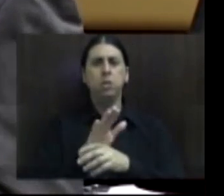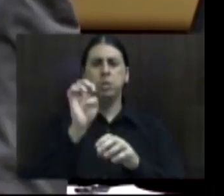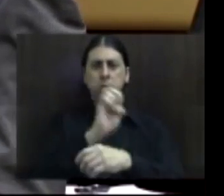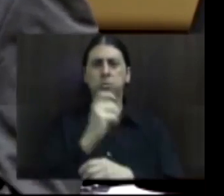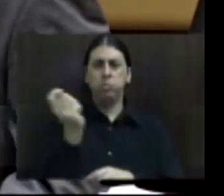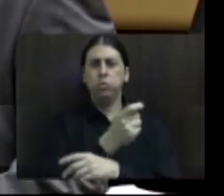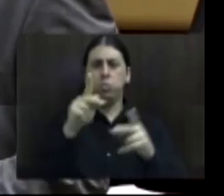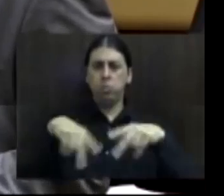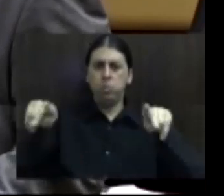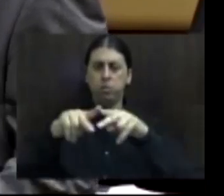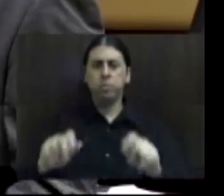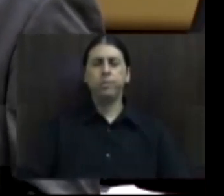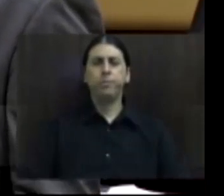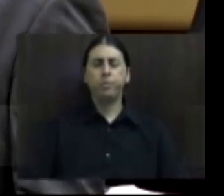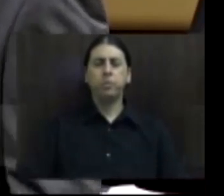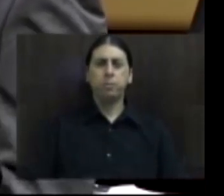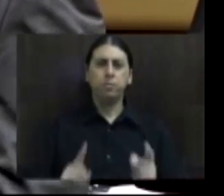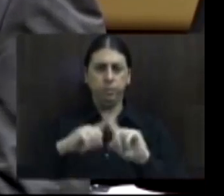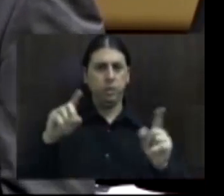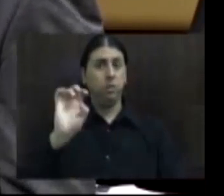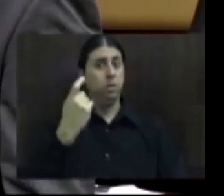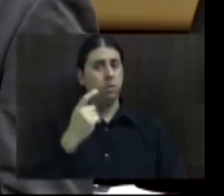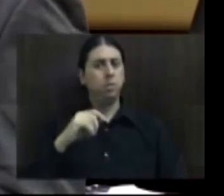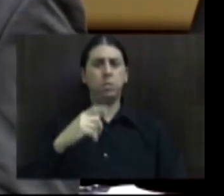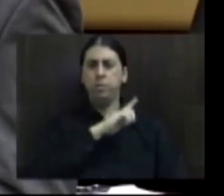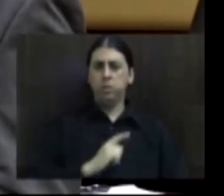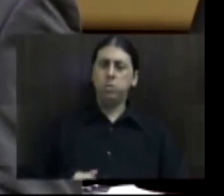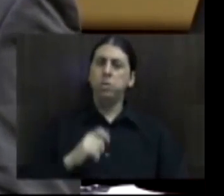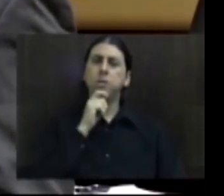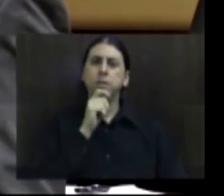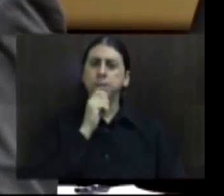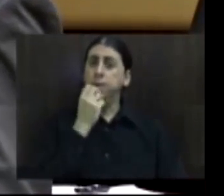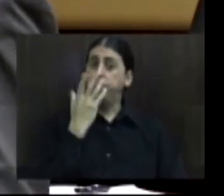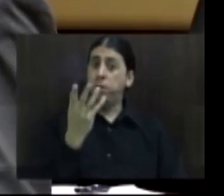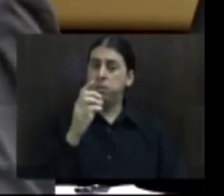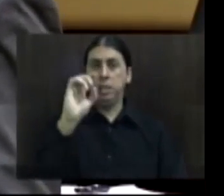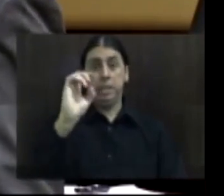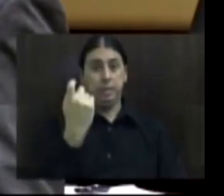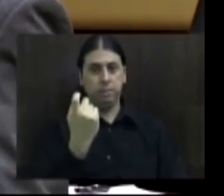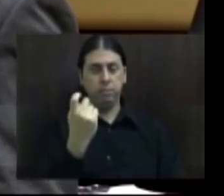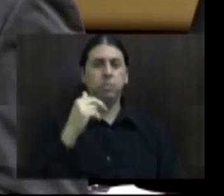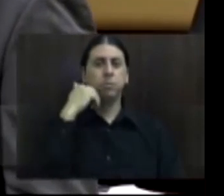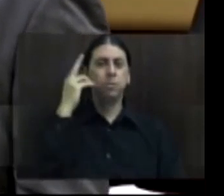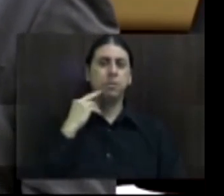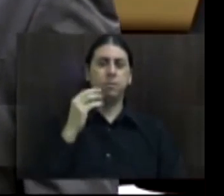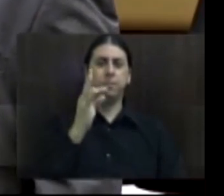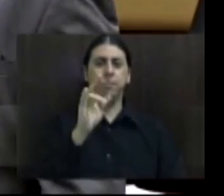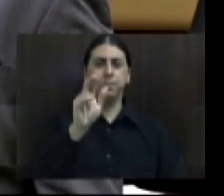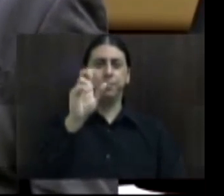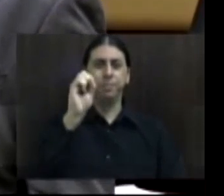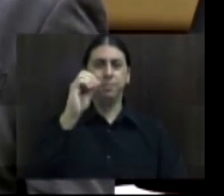Estado do Rio Grande do Sul mas o ex-governador e digo Ainda bem que é ex-governador Tarço genro